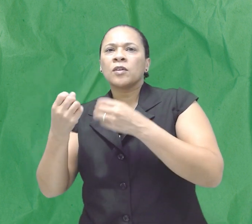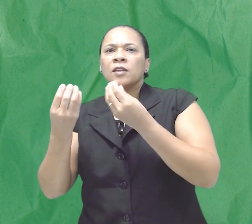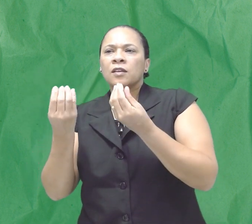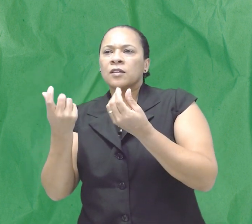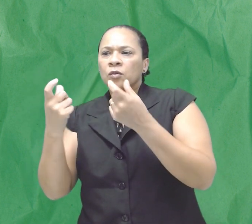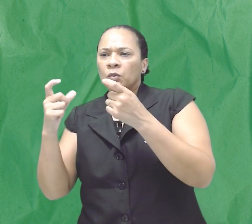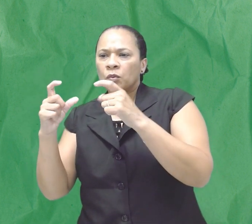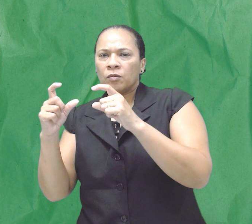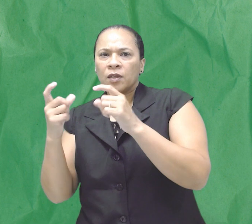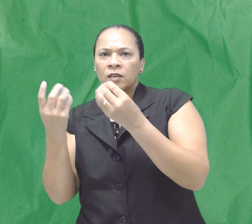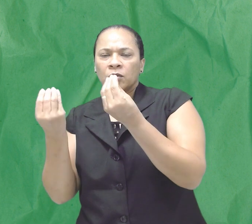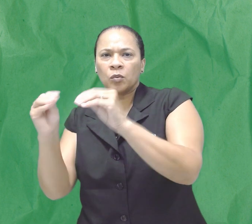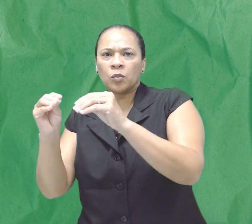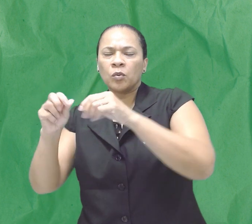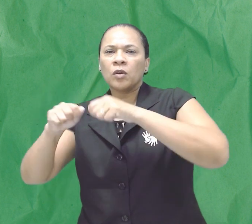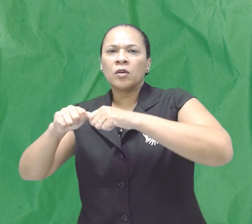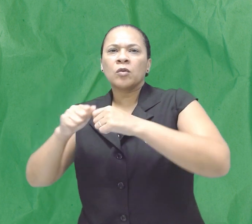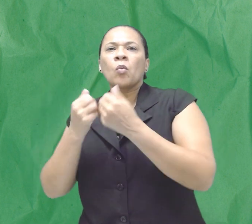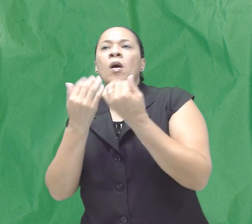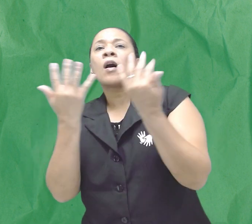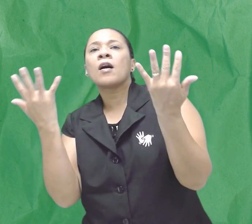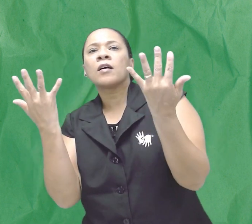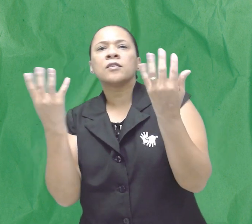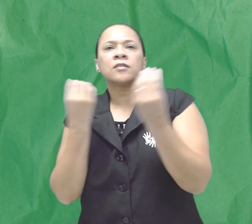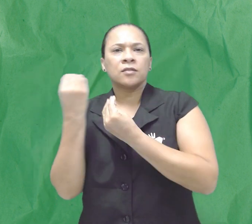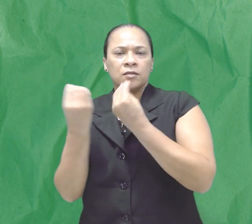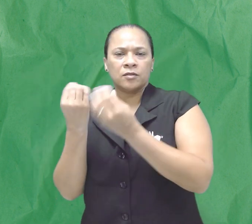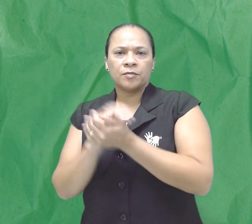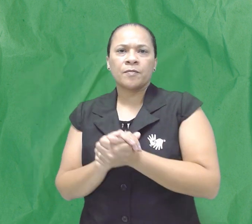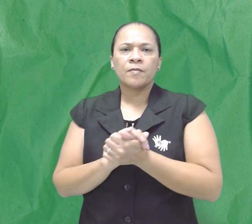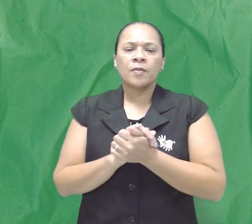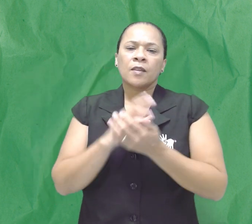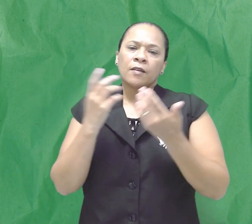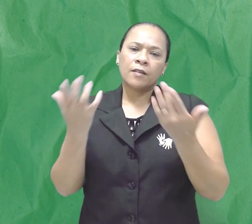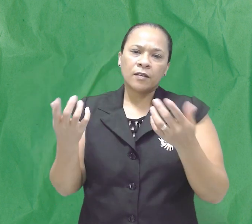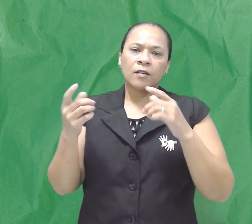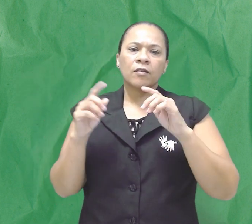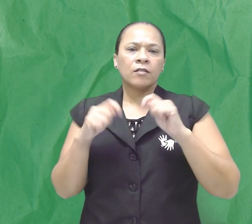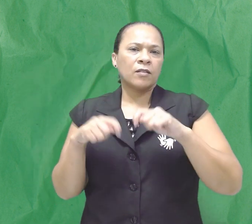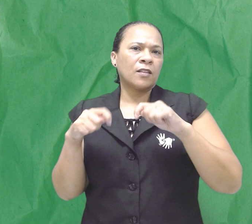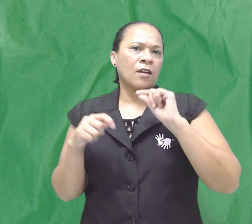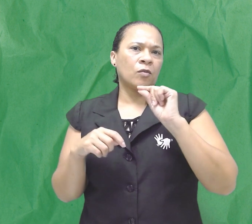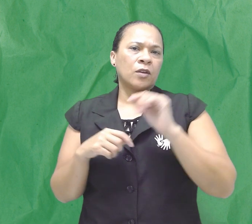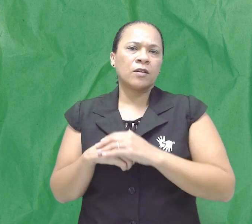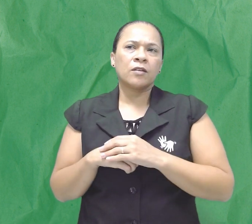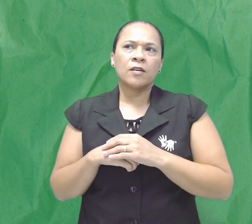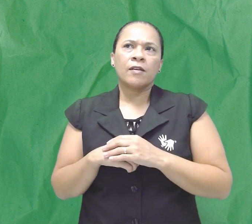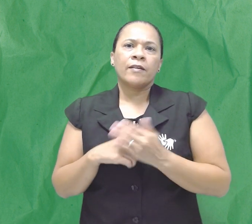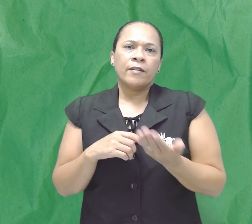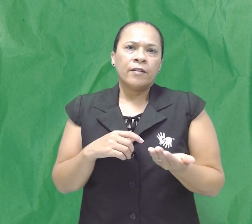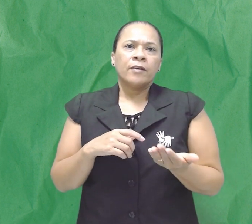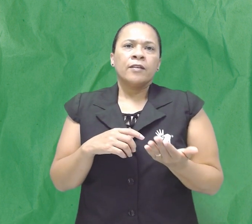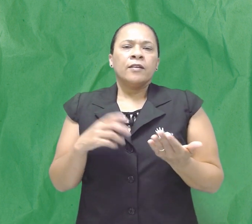a concentração de uma determinada substância em uma amostra. Essa titulação ela pode ser de